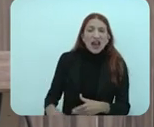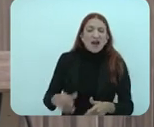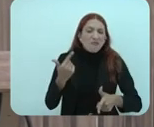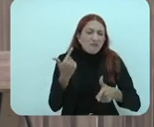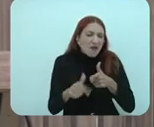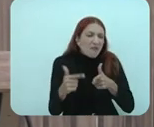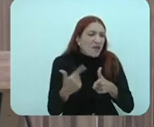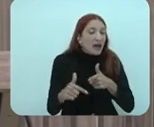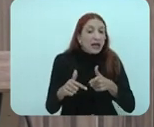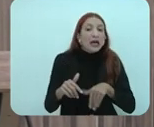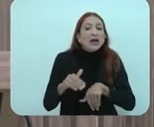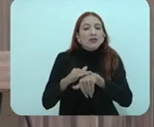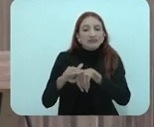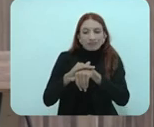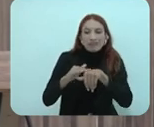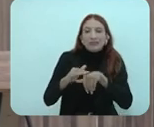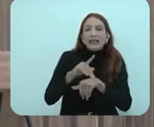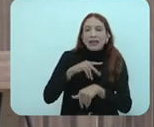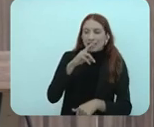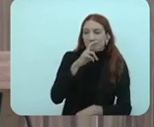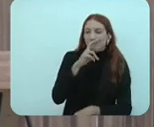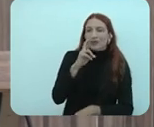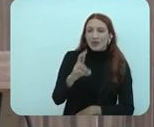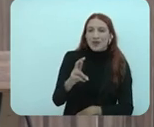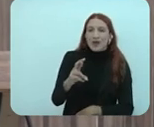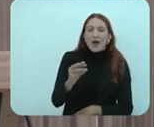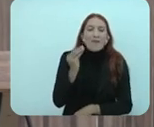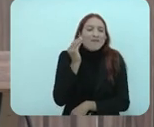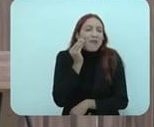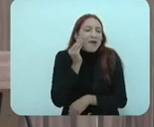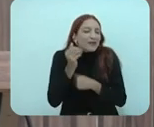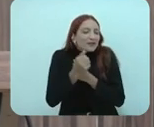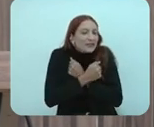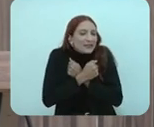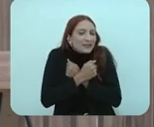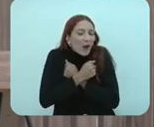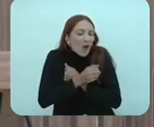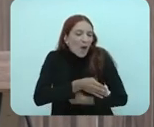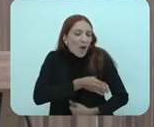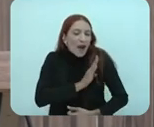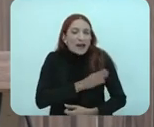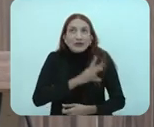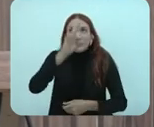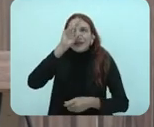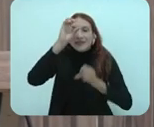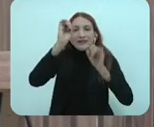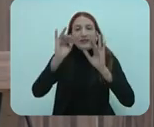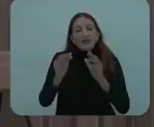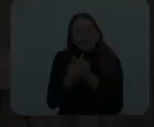problema e diálogo traz a solução. Um beijo no coração de cada um de vocês. Fique com Deus e muito obrigado.